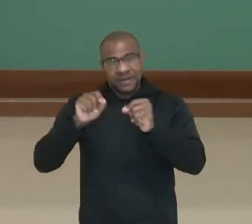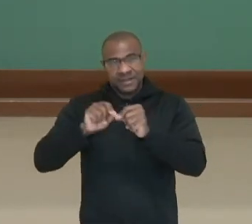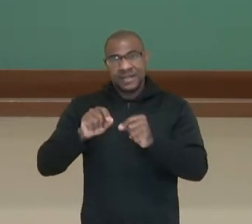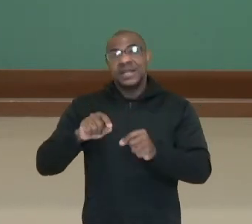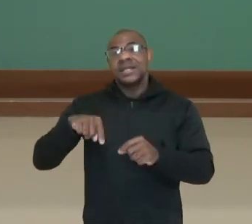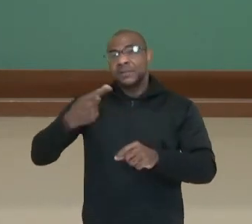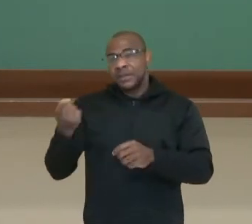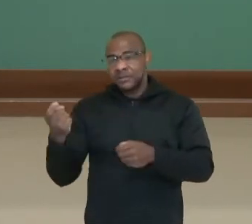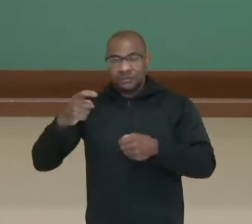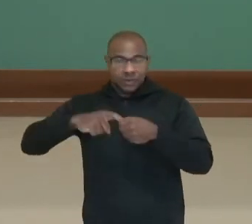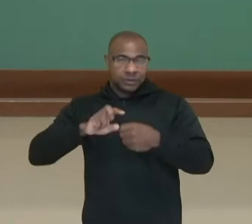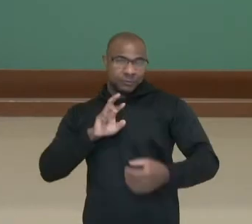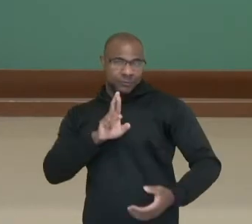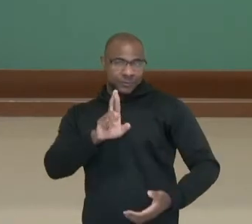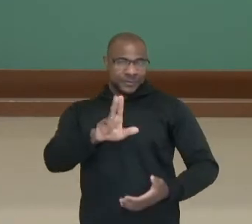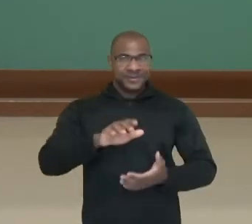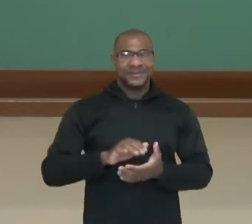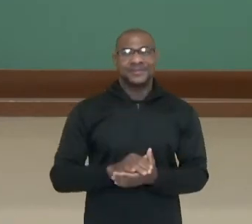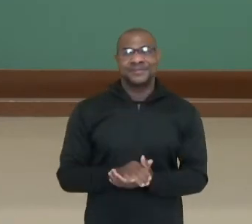corrige.